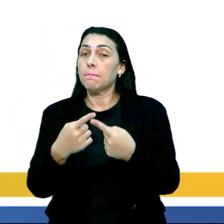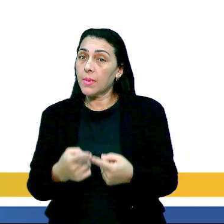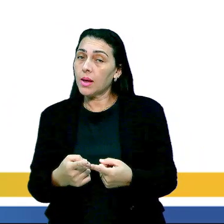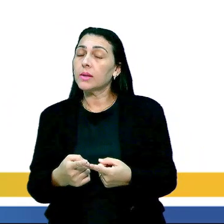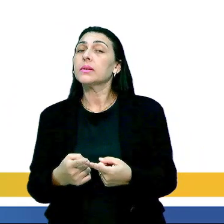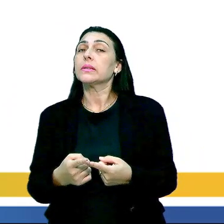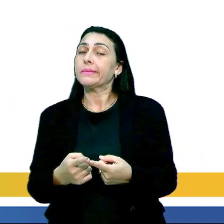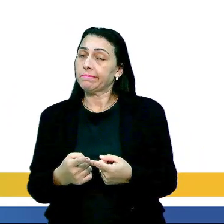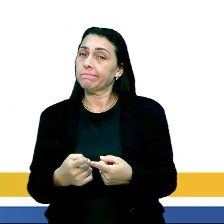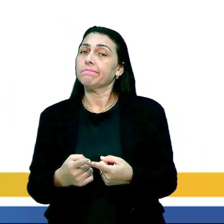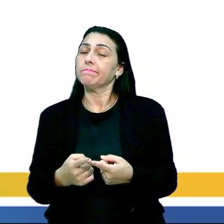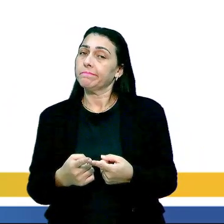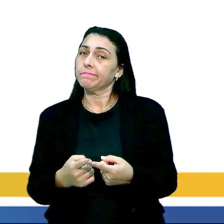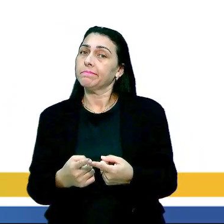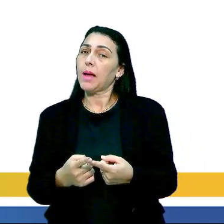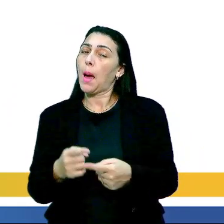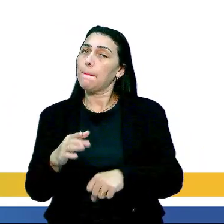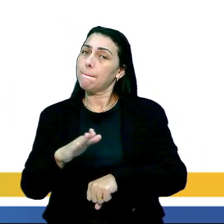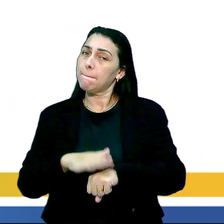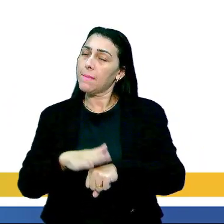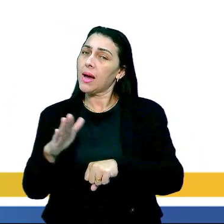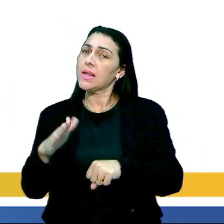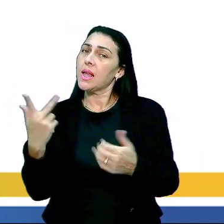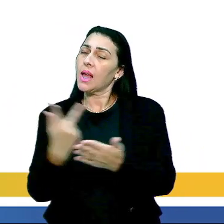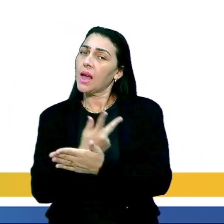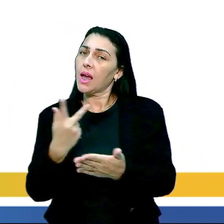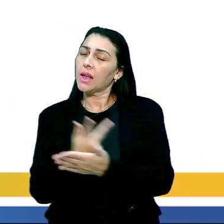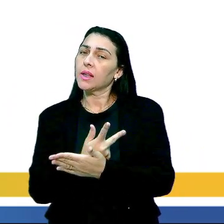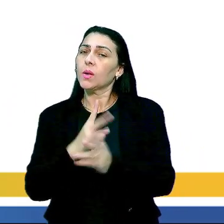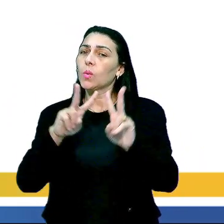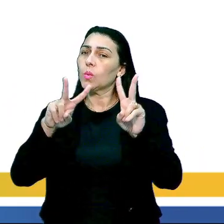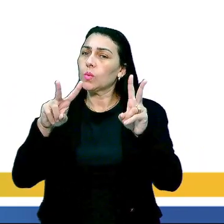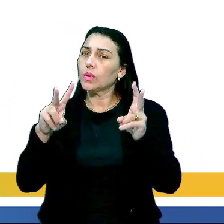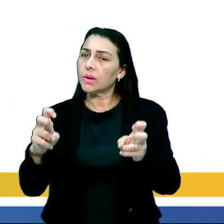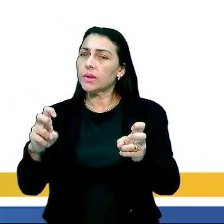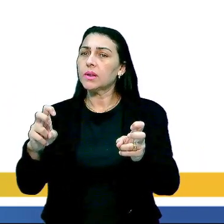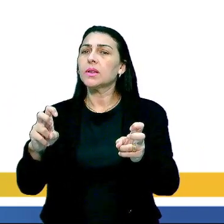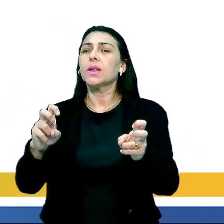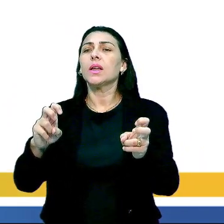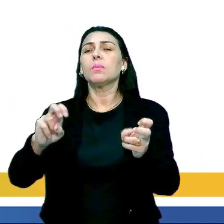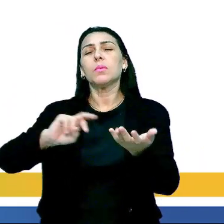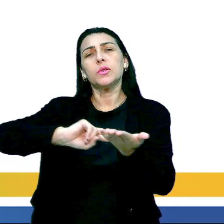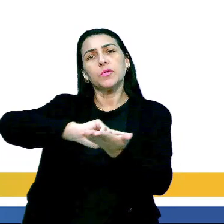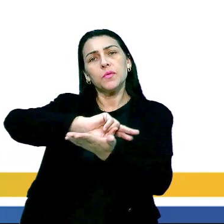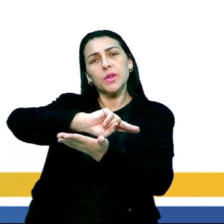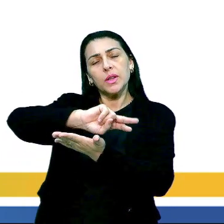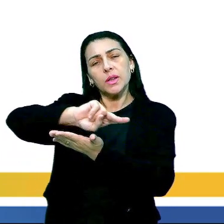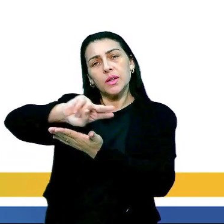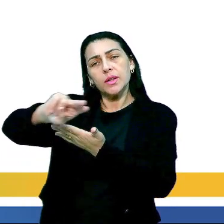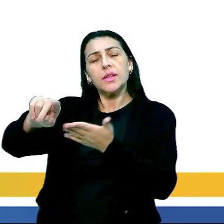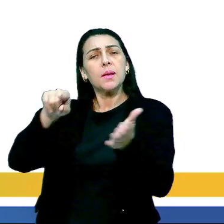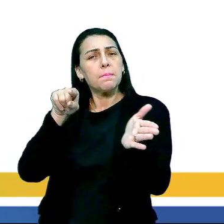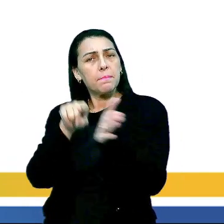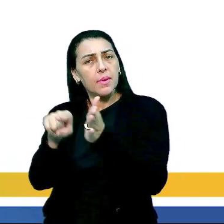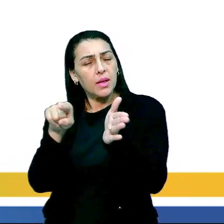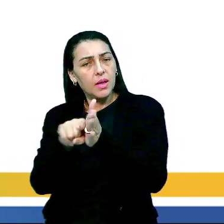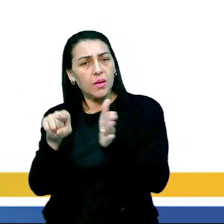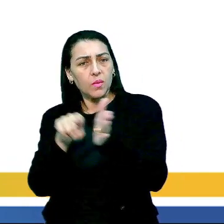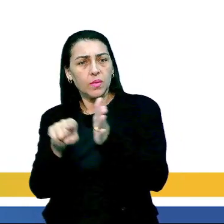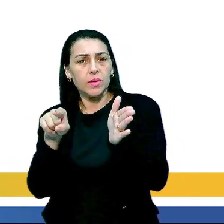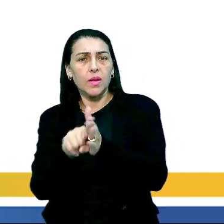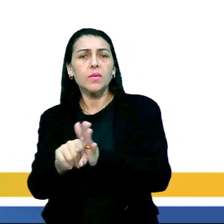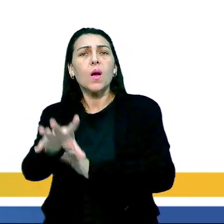que tratadas de forma marginal como temas transversais. Essas questões